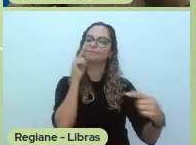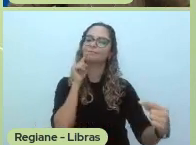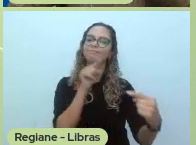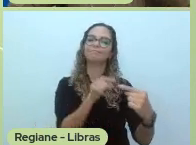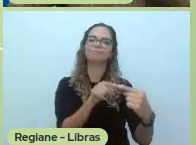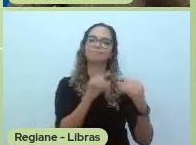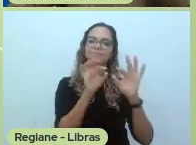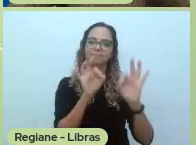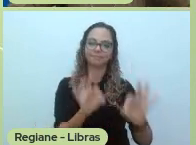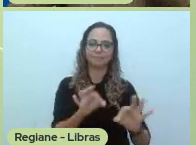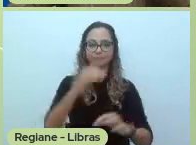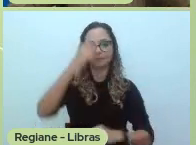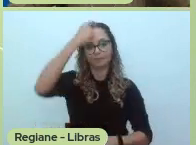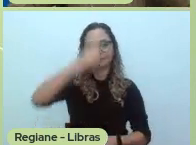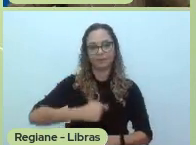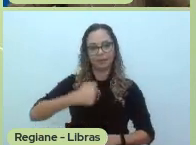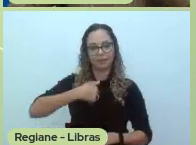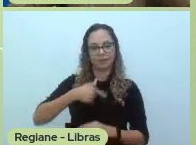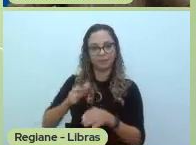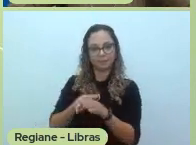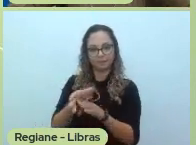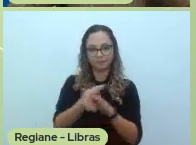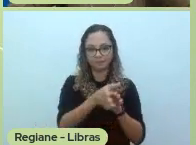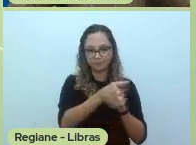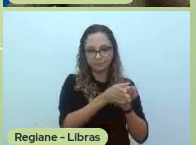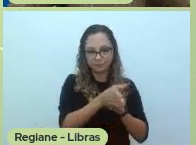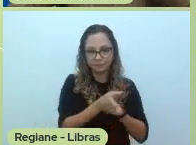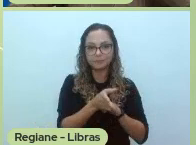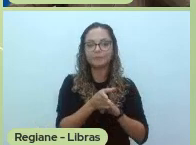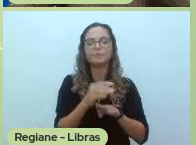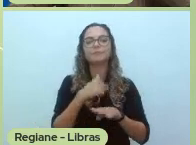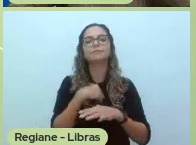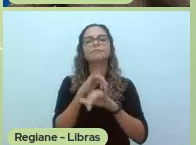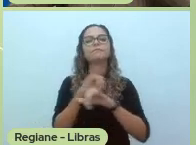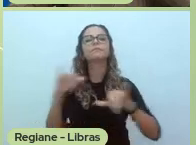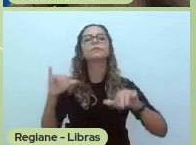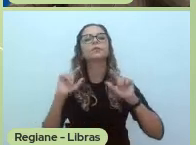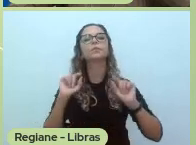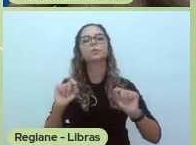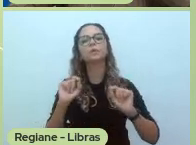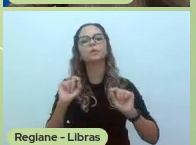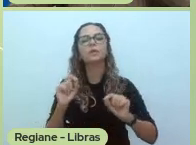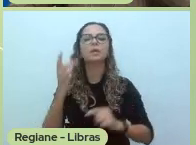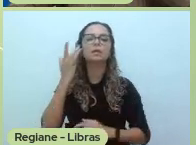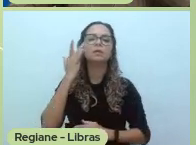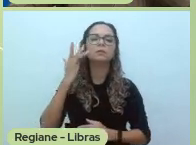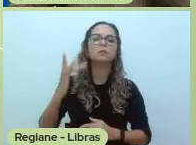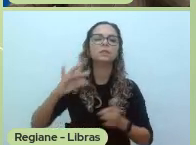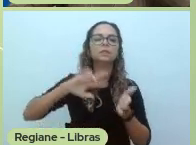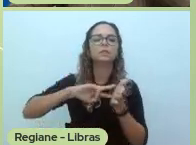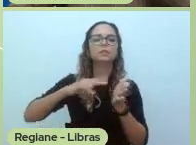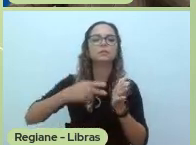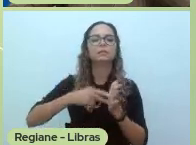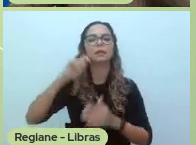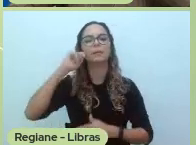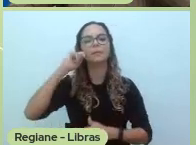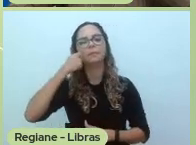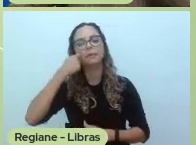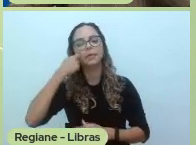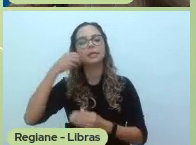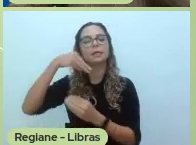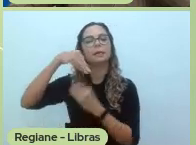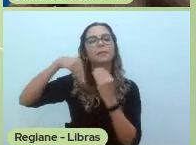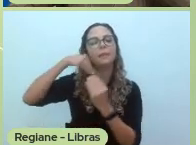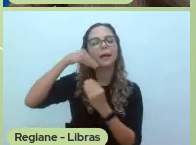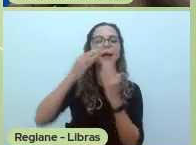enquanto mentora, eu digo para elas, olha, eu não sei o que é ser preta, parda ou indígena, porque eu não sou. O que eu